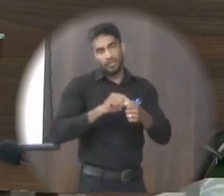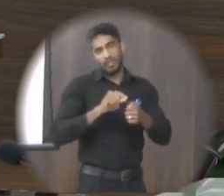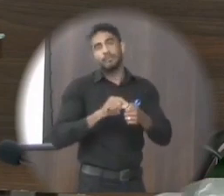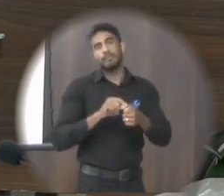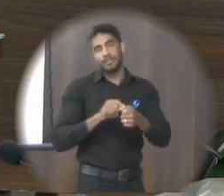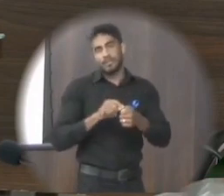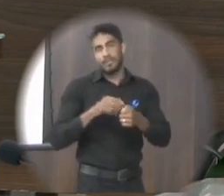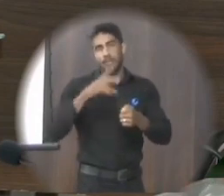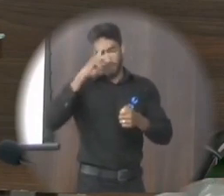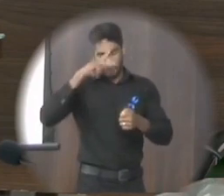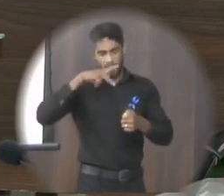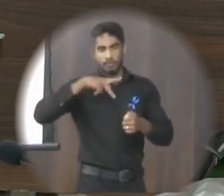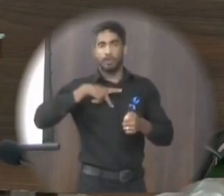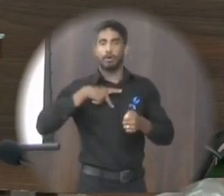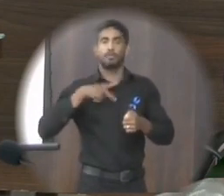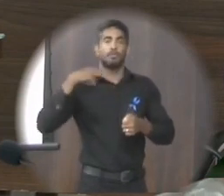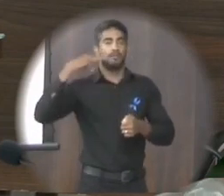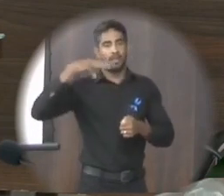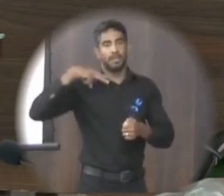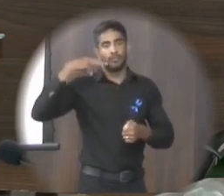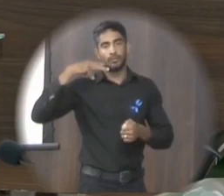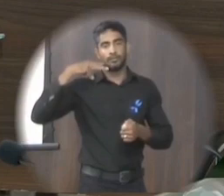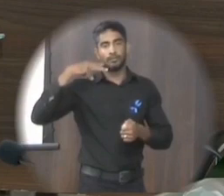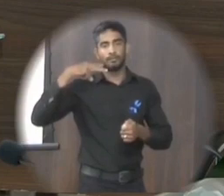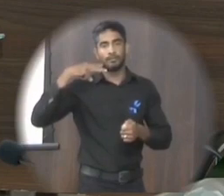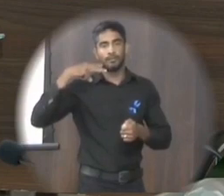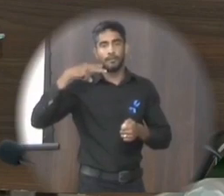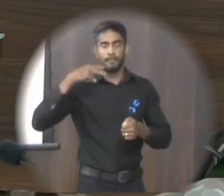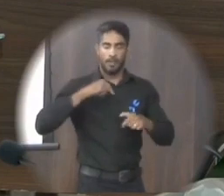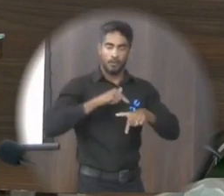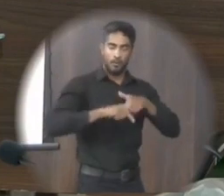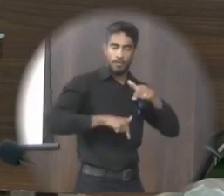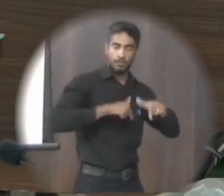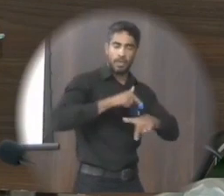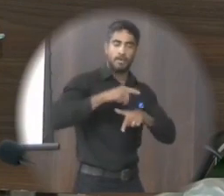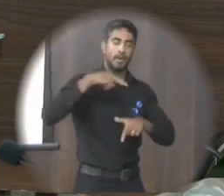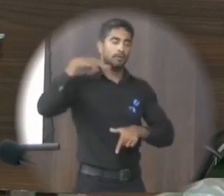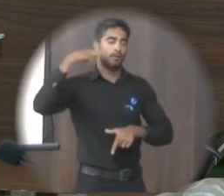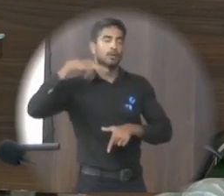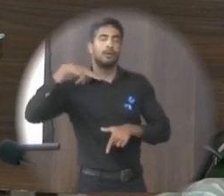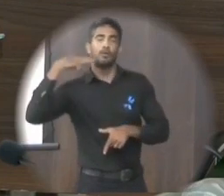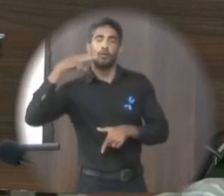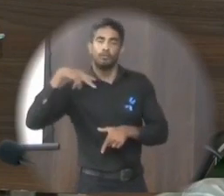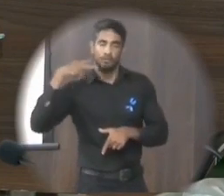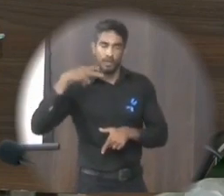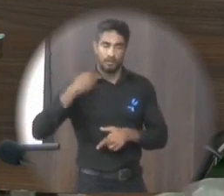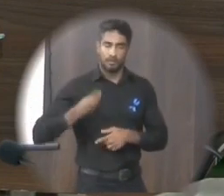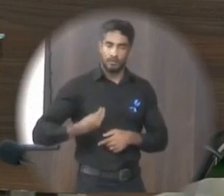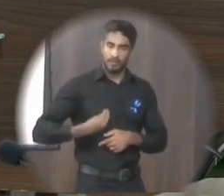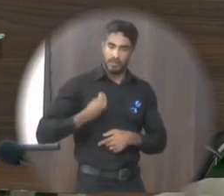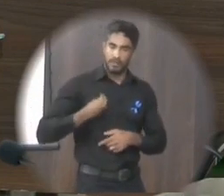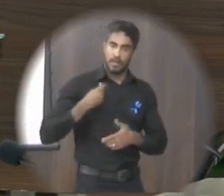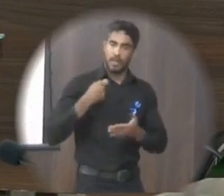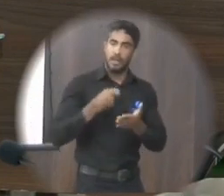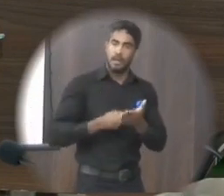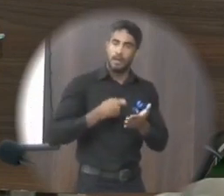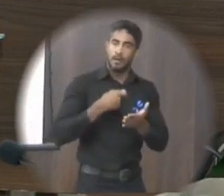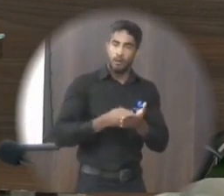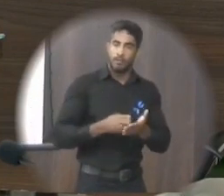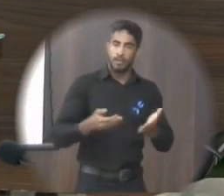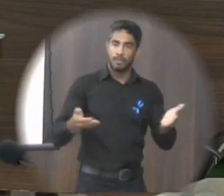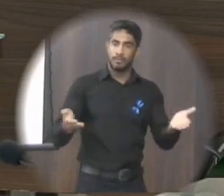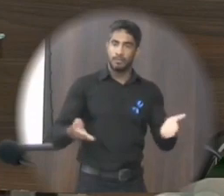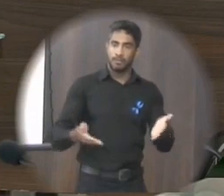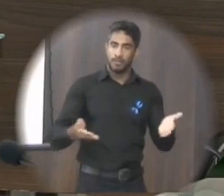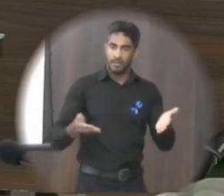como vereador, né? A minha ação como vereador quando eu estava lá cobrando, e